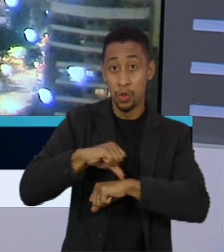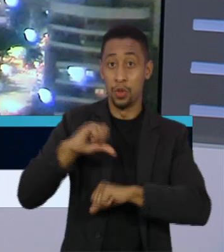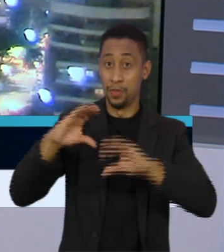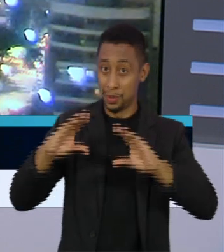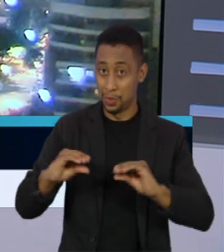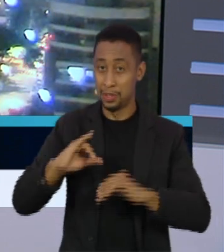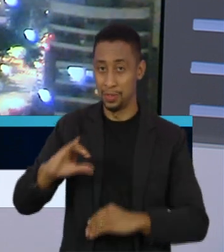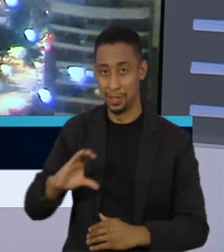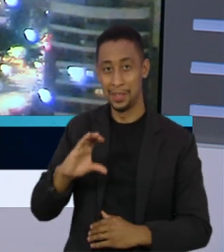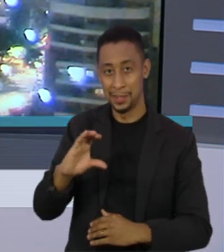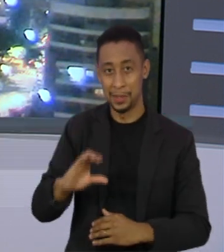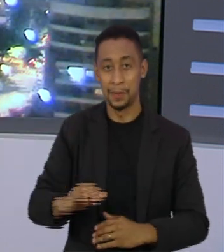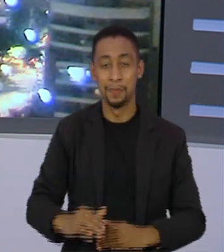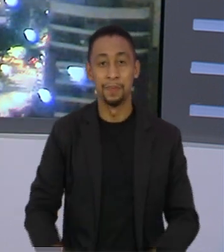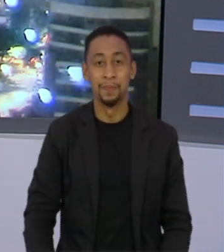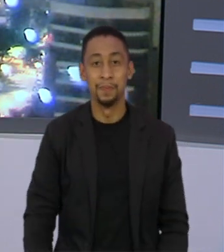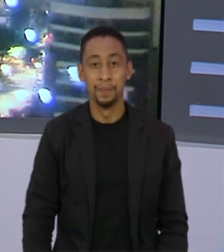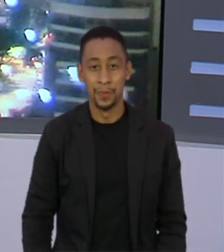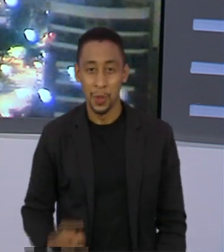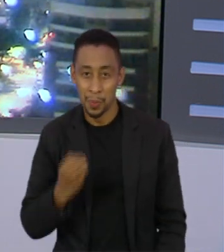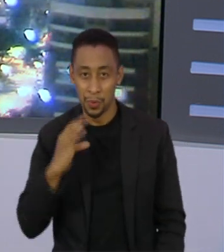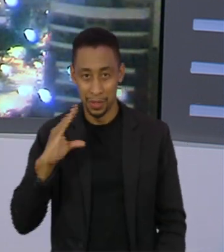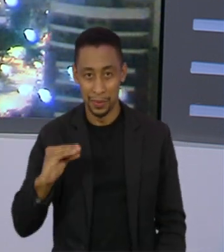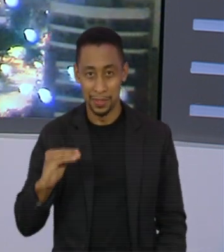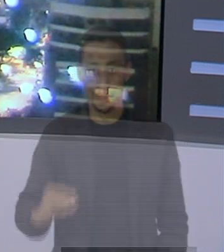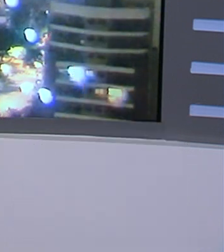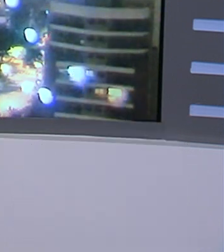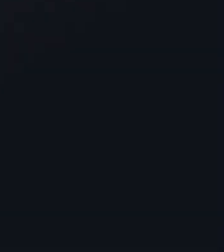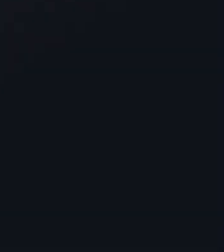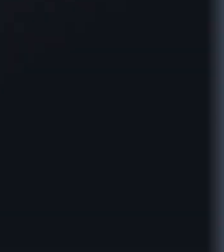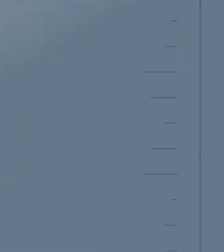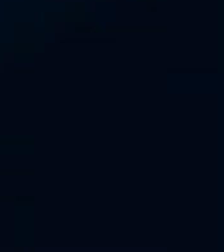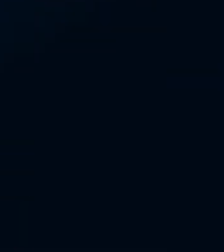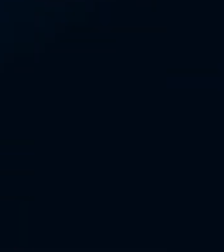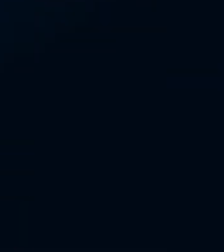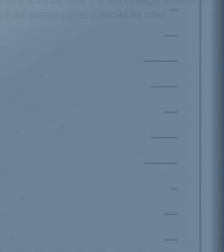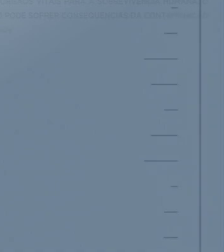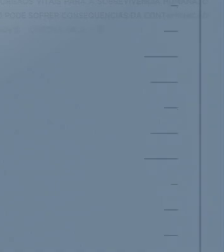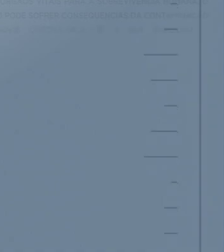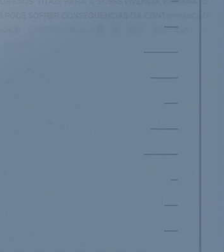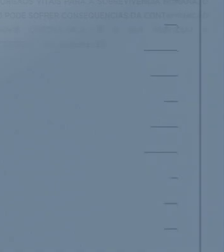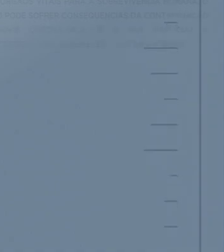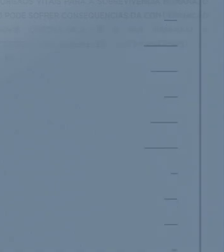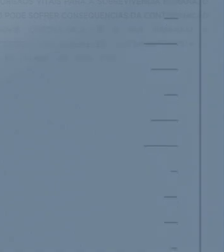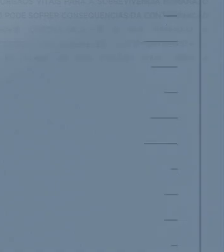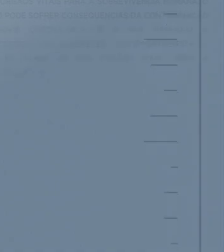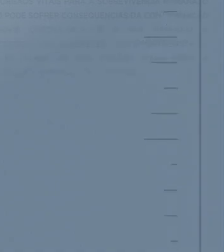da noite, no Jornal da Cultura. Boa noite. We'll be right back.